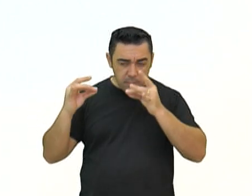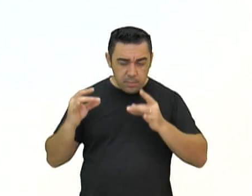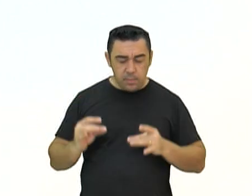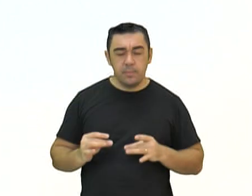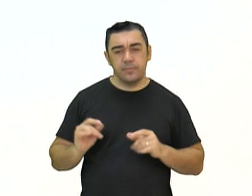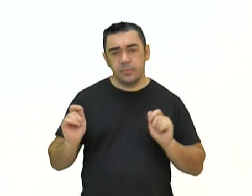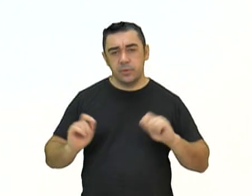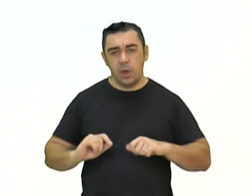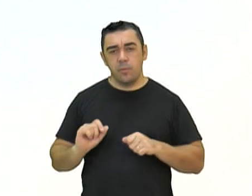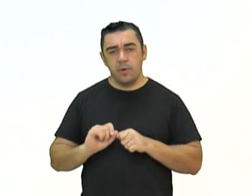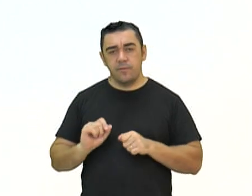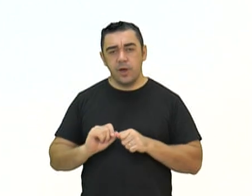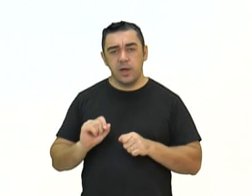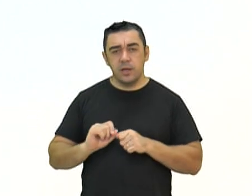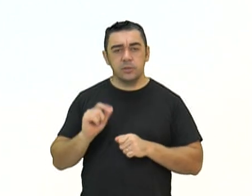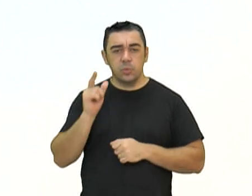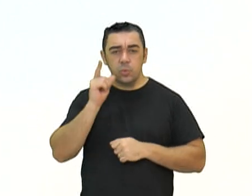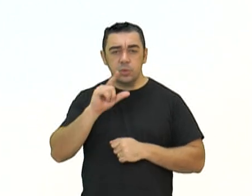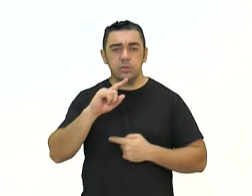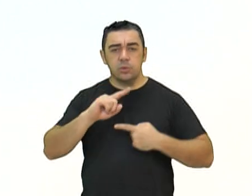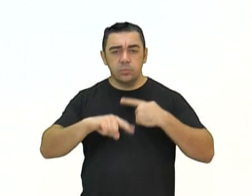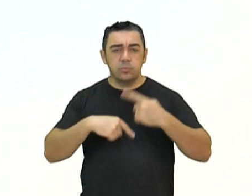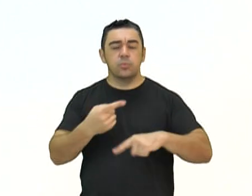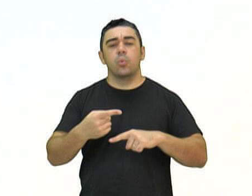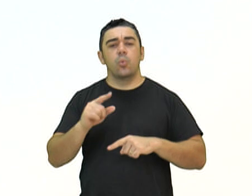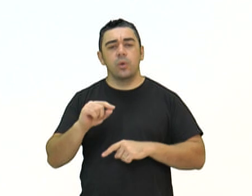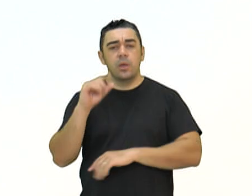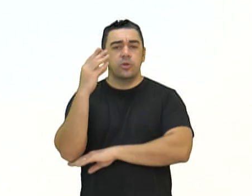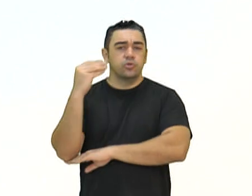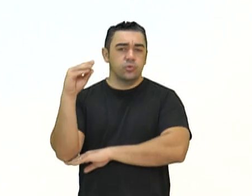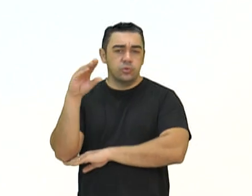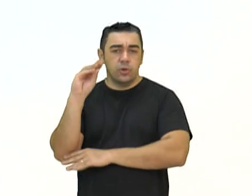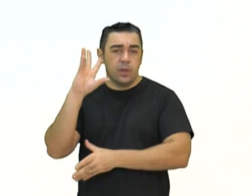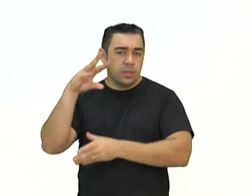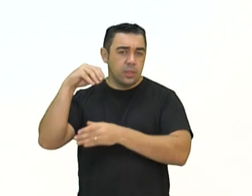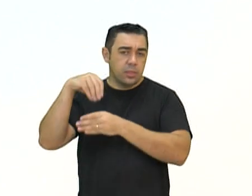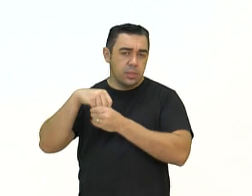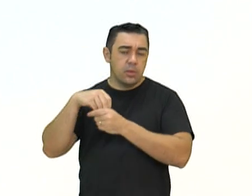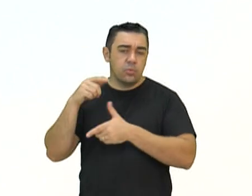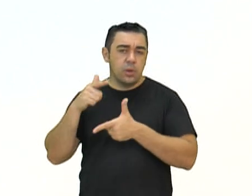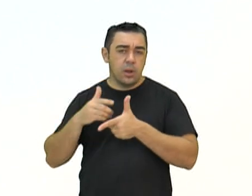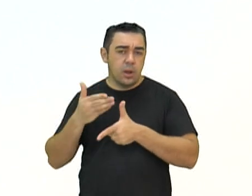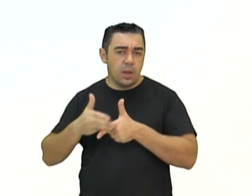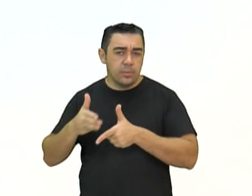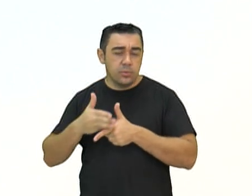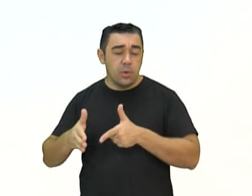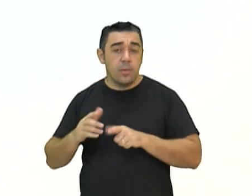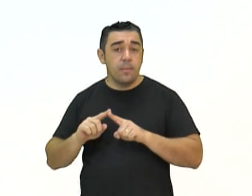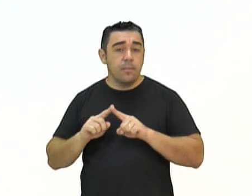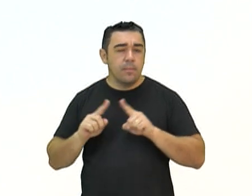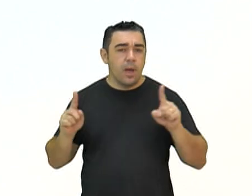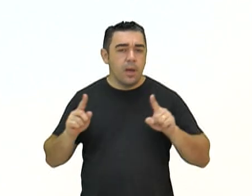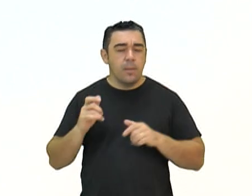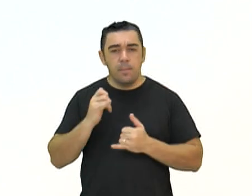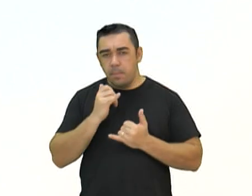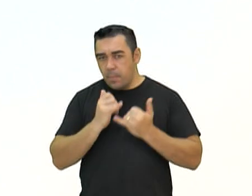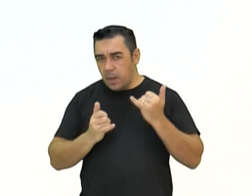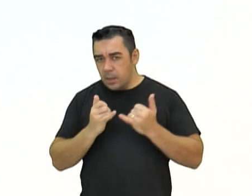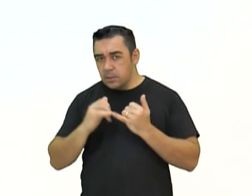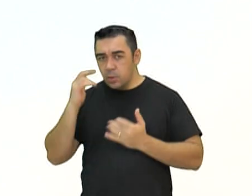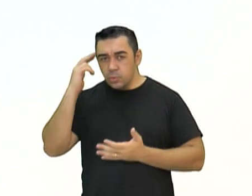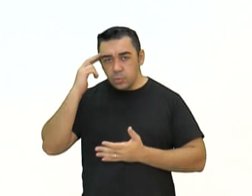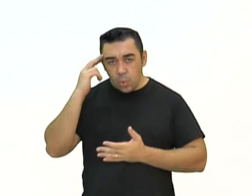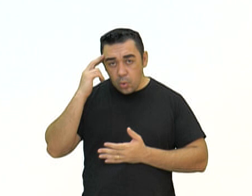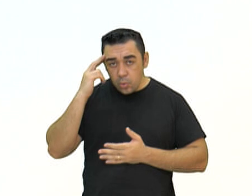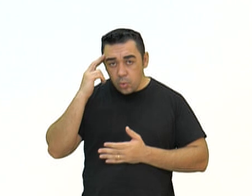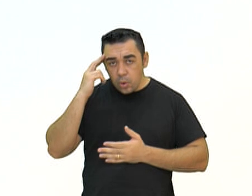e, a partir deste ponto, recriá-los em laboratório. Mas o que parecia ser um sonho se torna